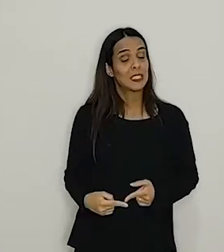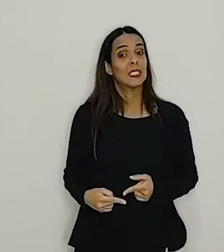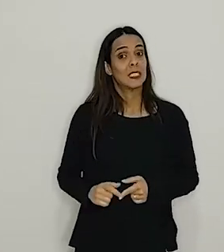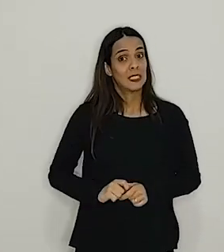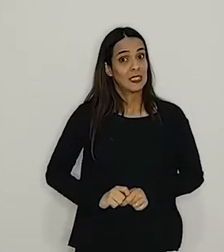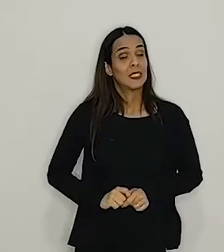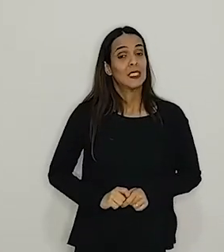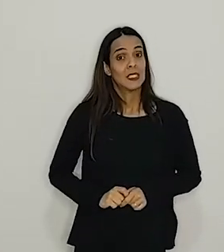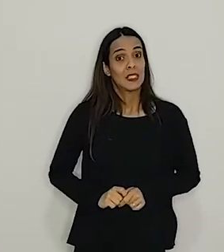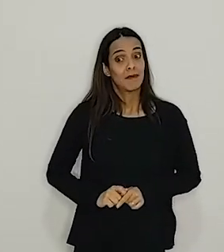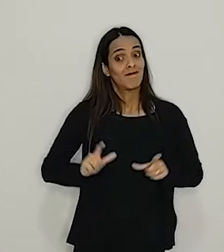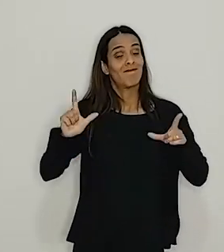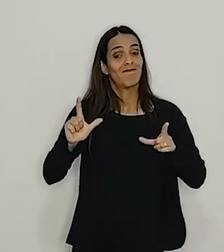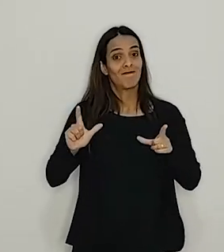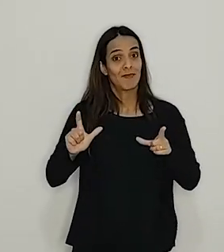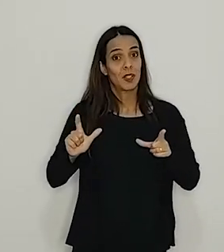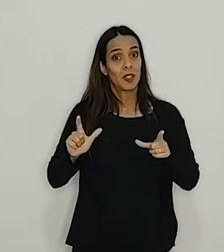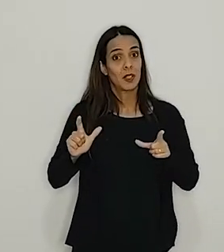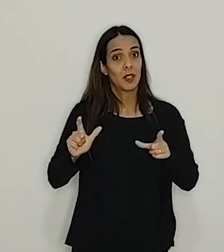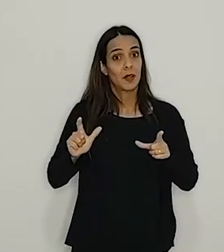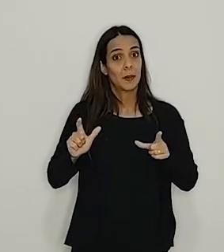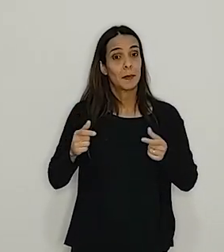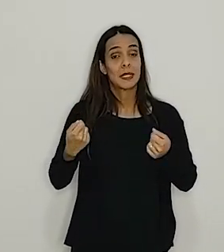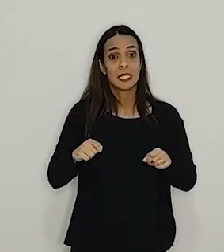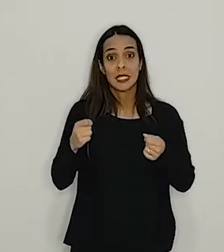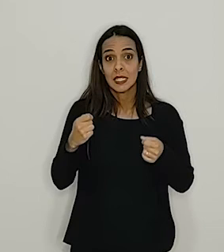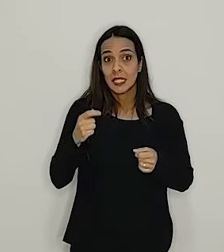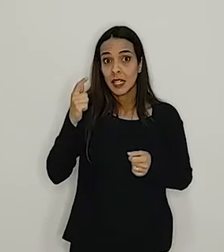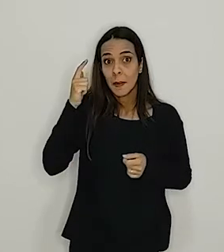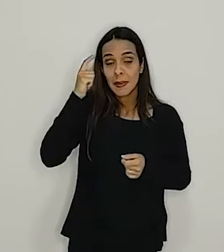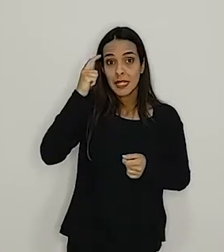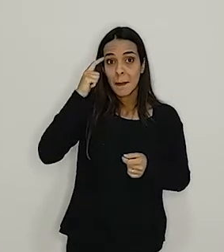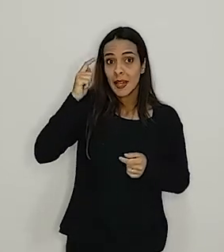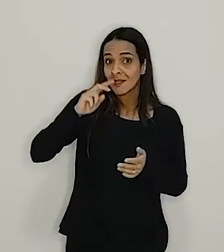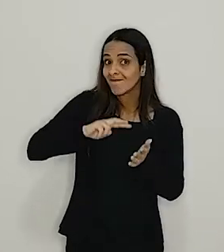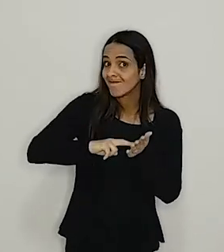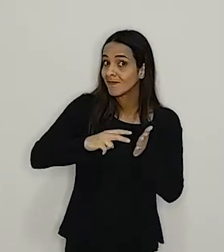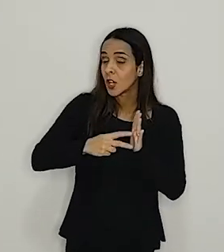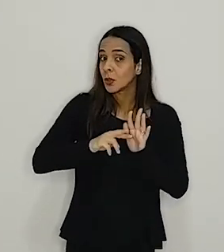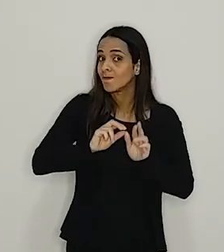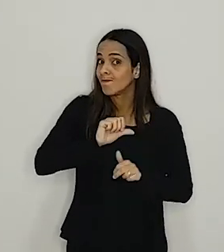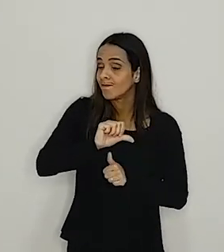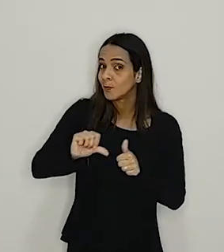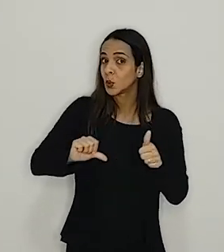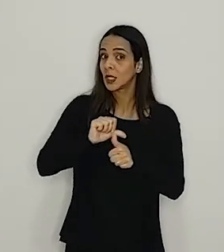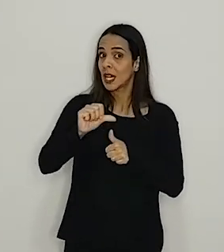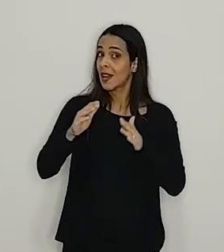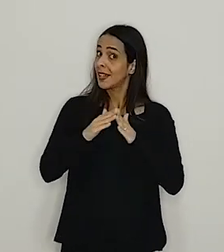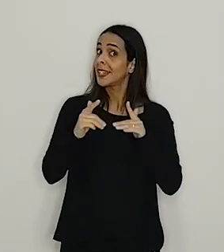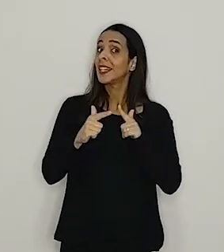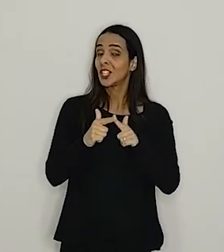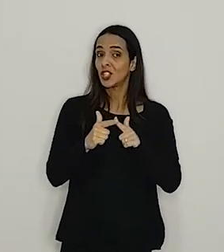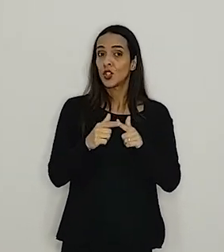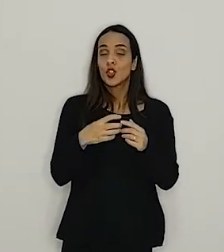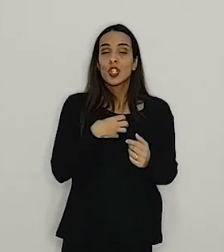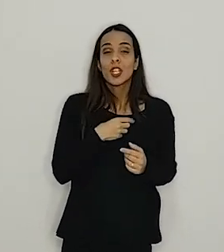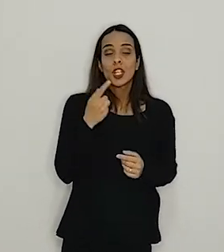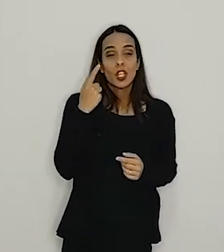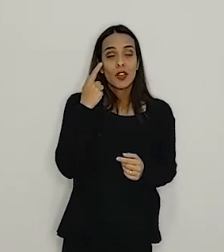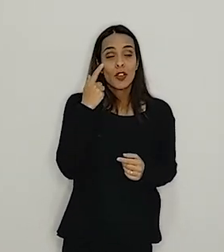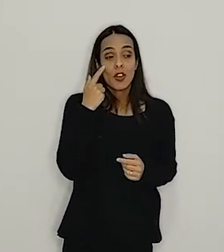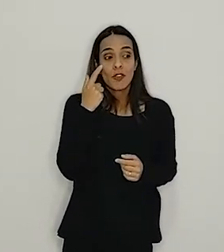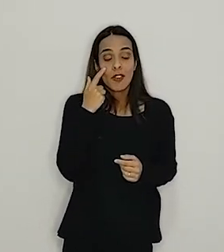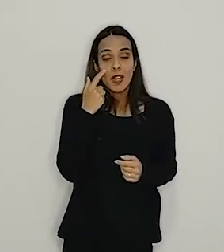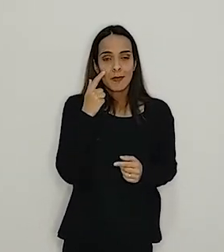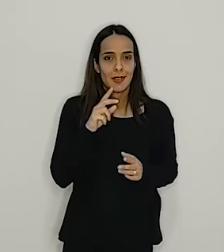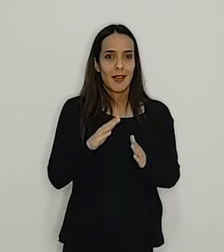um desafio que requer uma ressignificação do pensamento, talvez, da igreja, a maneira com que a gente interpreta a igreja,